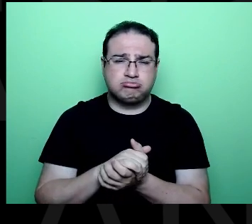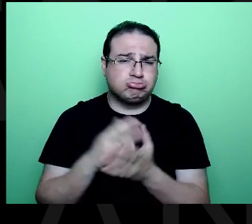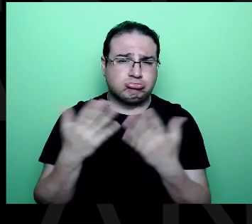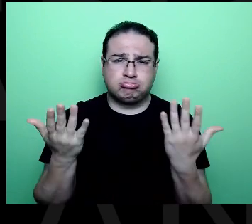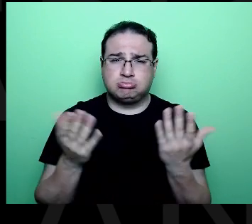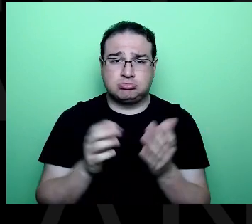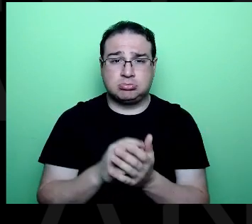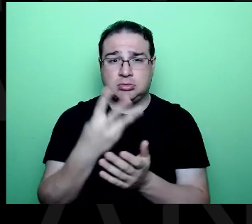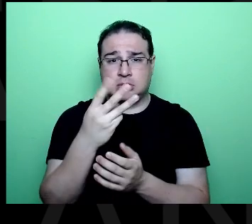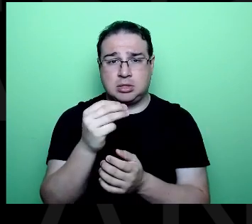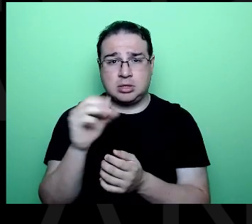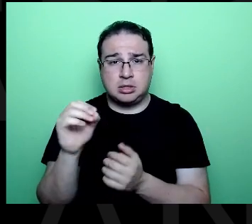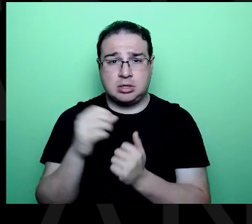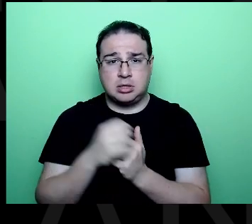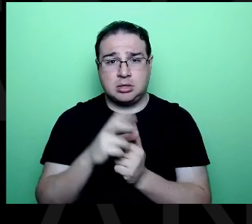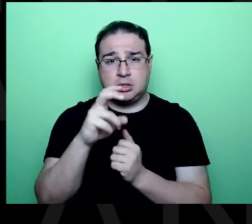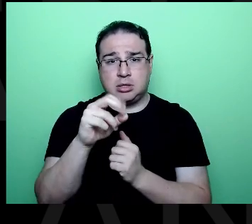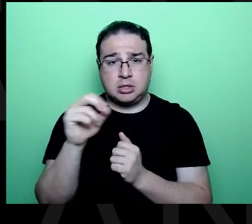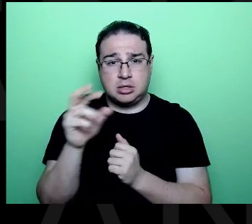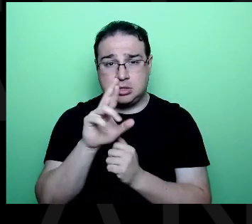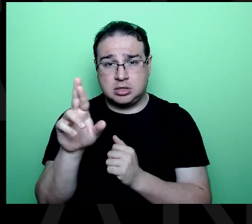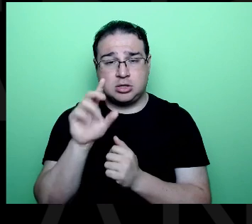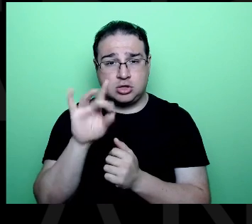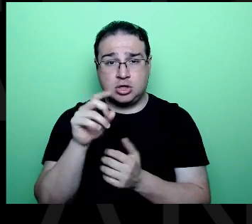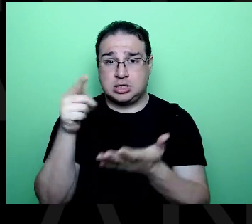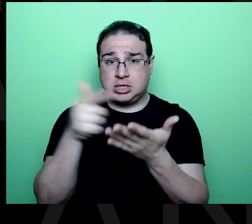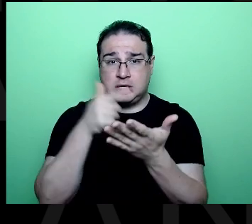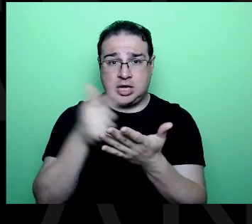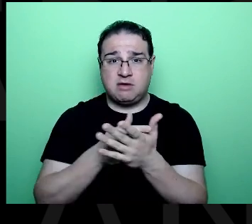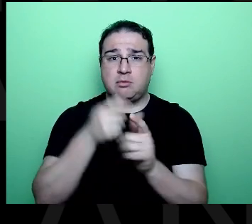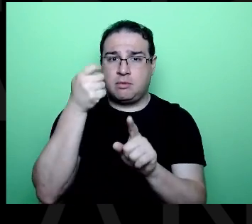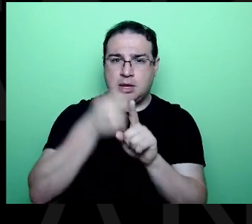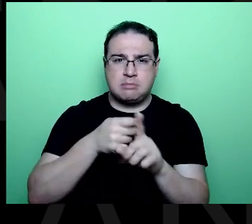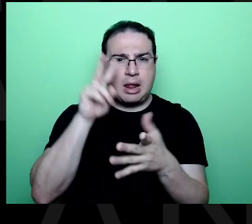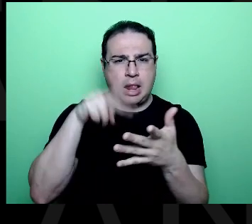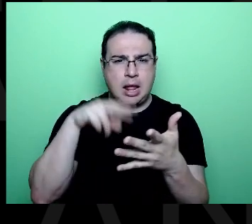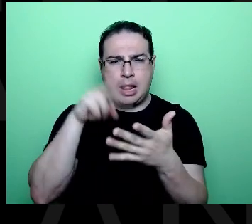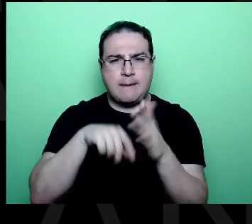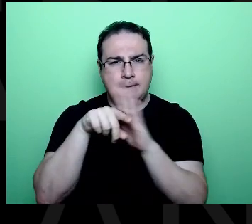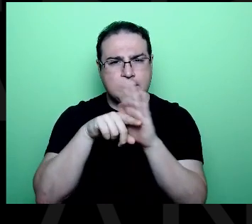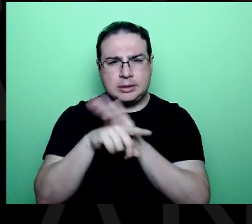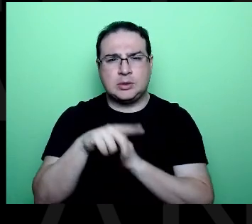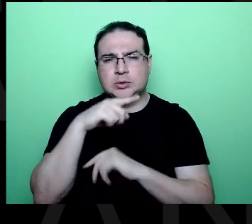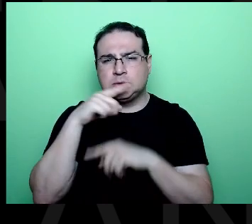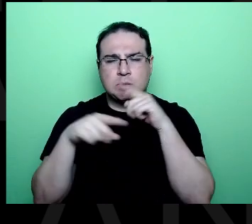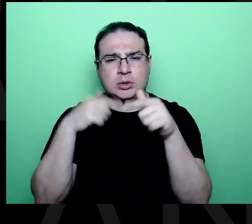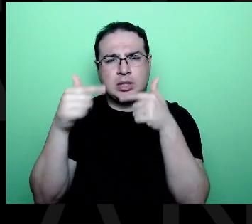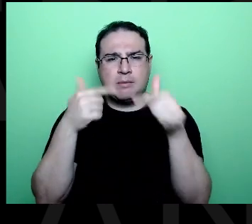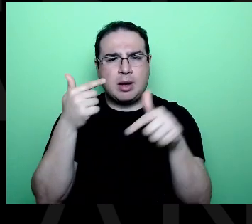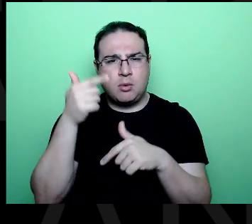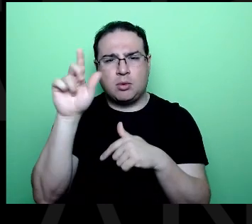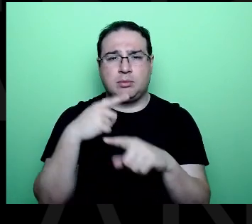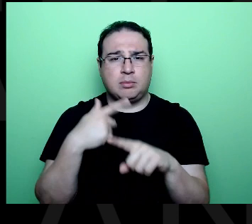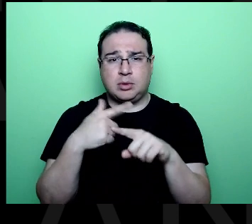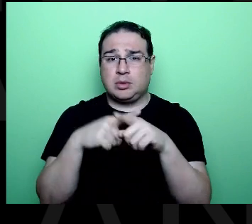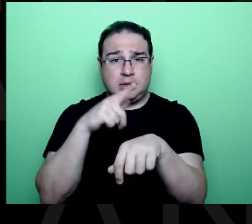lá, tipo 300, 400, 500 reais só de livro por mês. Eu não consigo fazer outros freelas, entendeu?